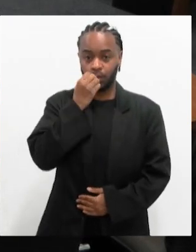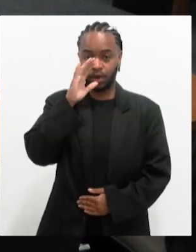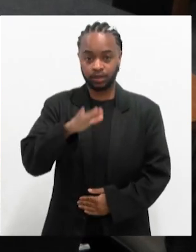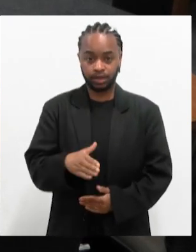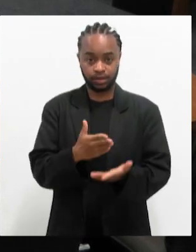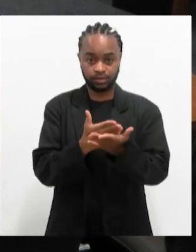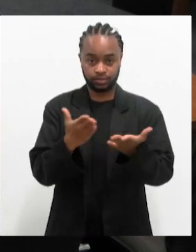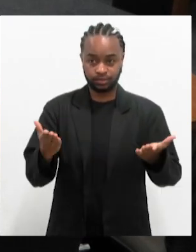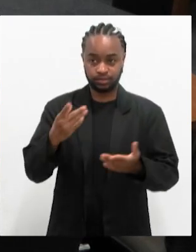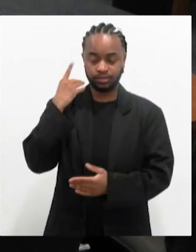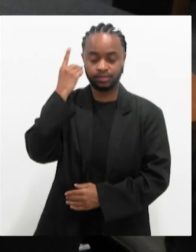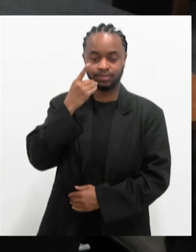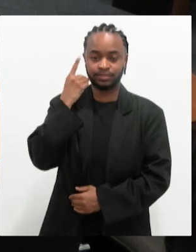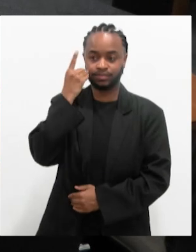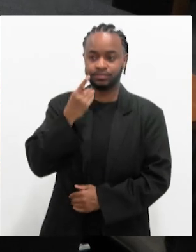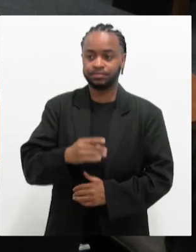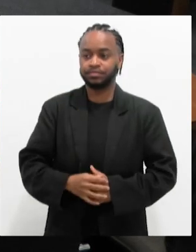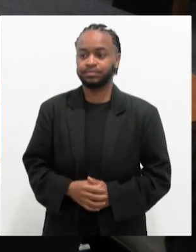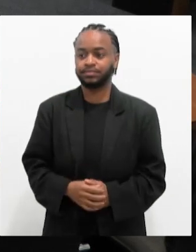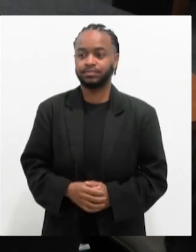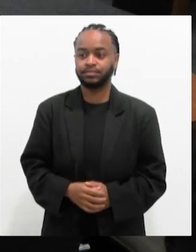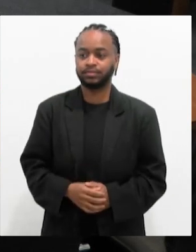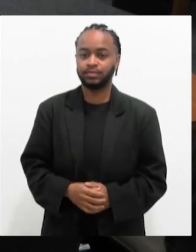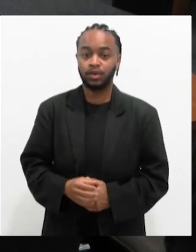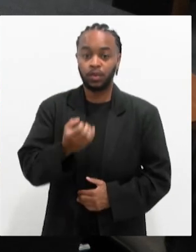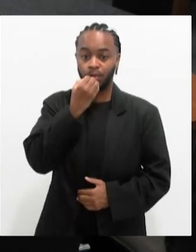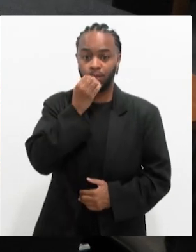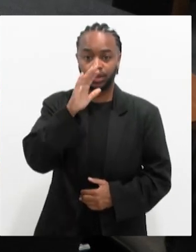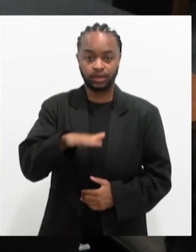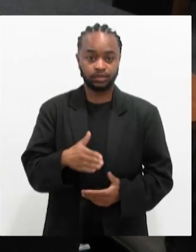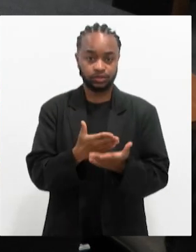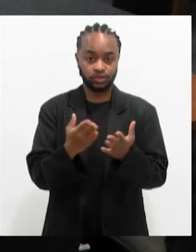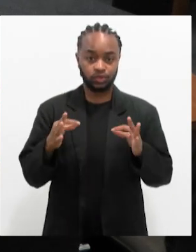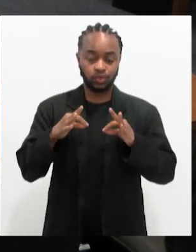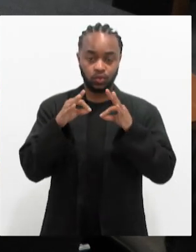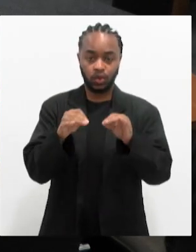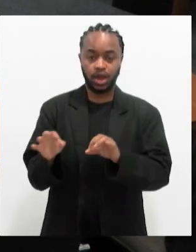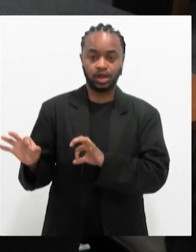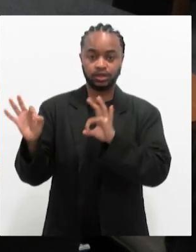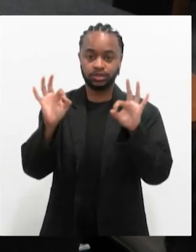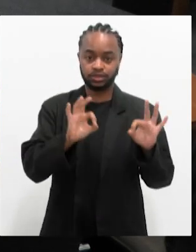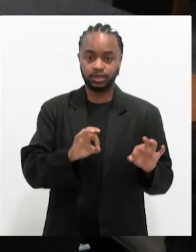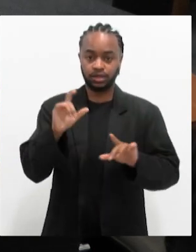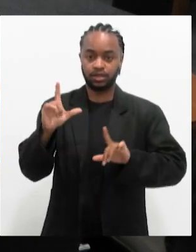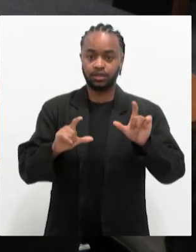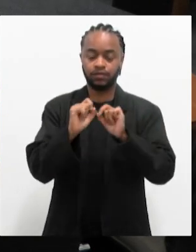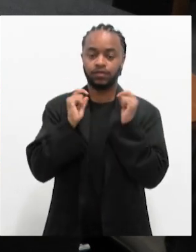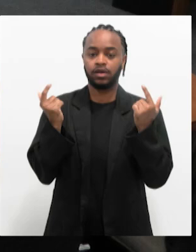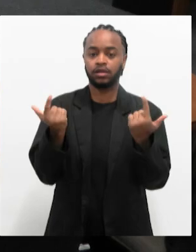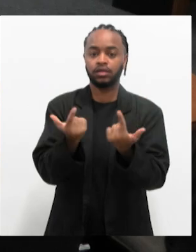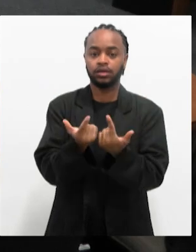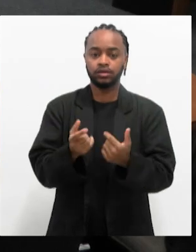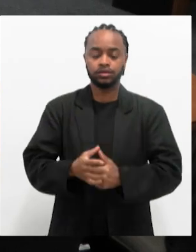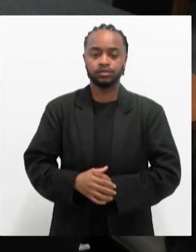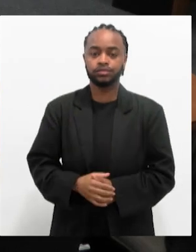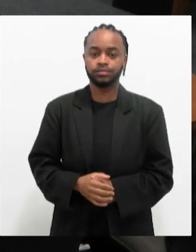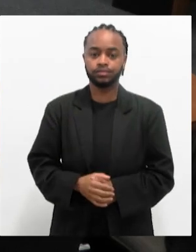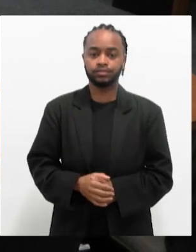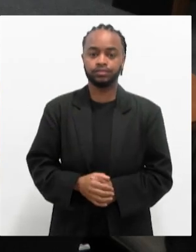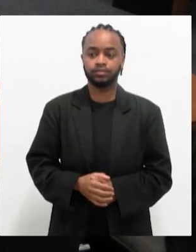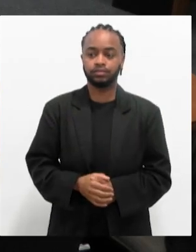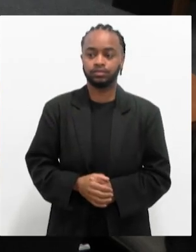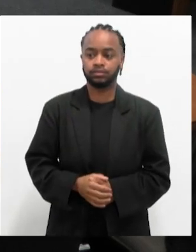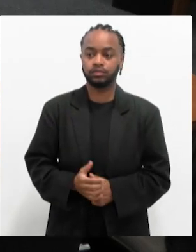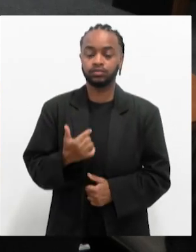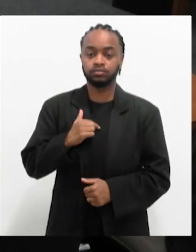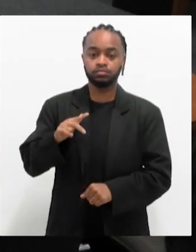os parlamentares. Muito boa tarde a todos aqueles que nos acompanham pela TV Alerj, volto